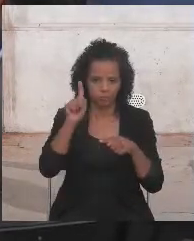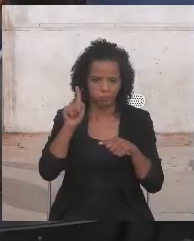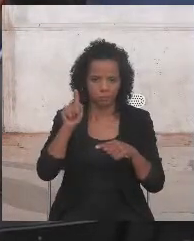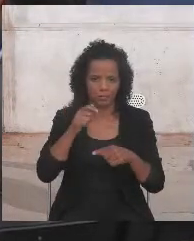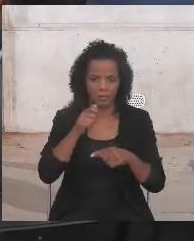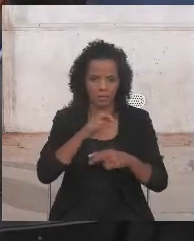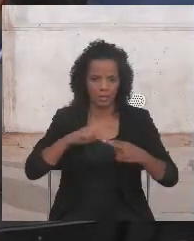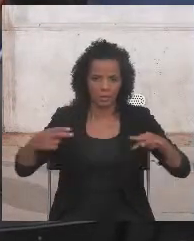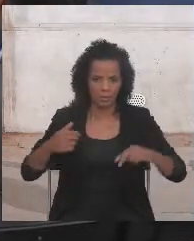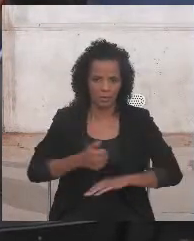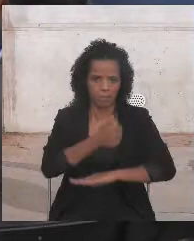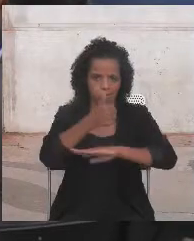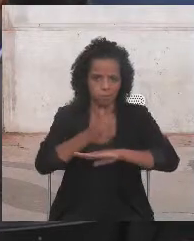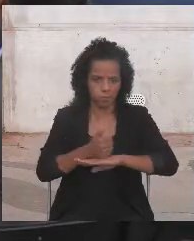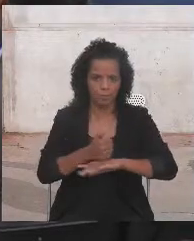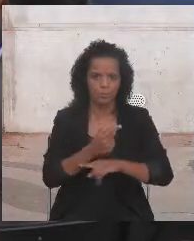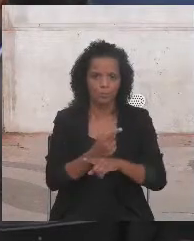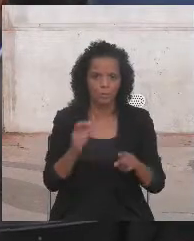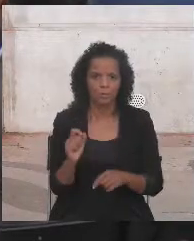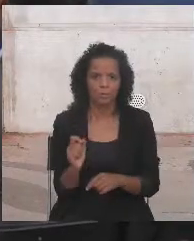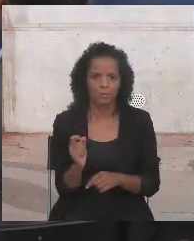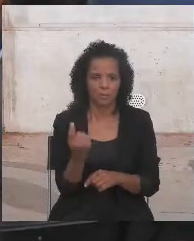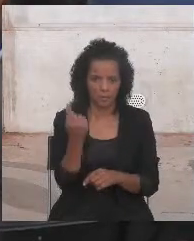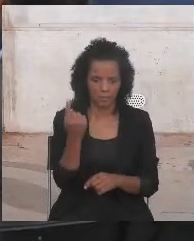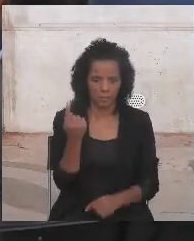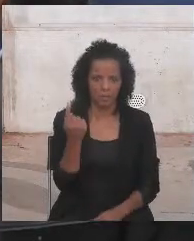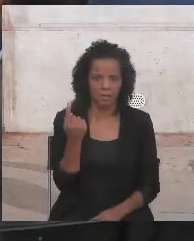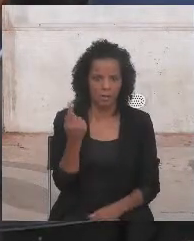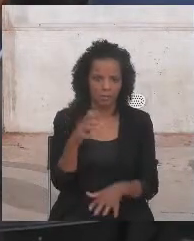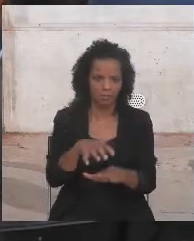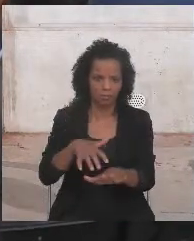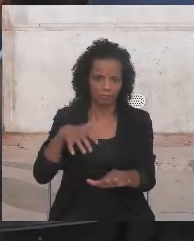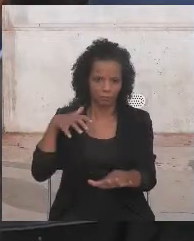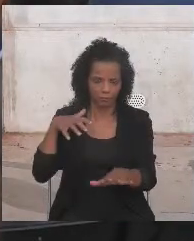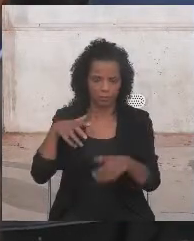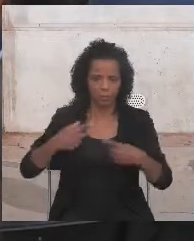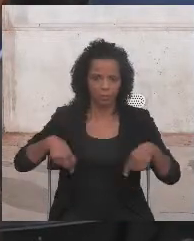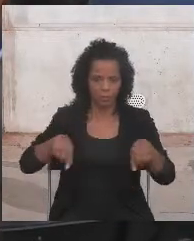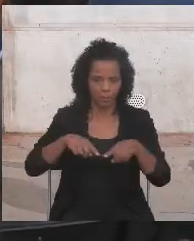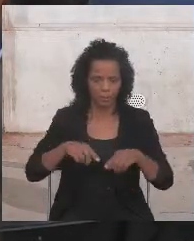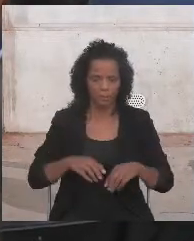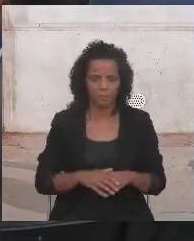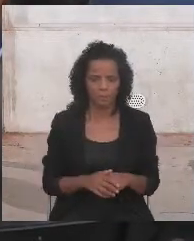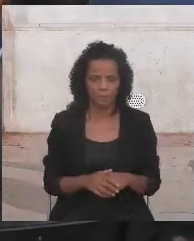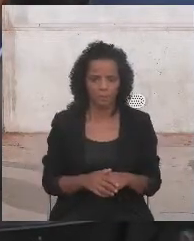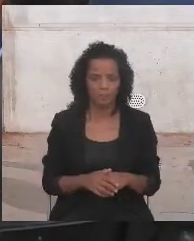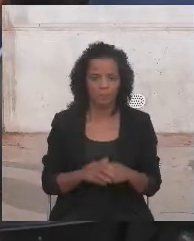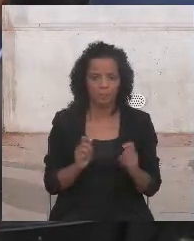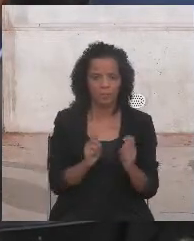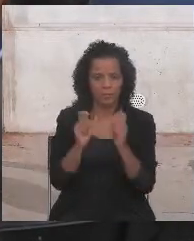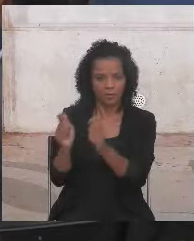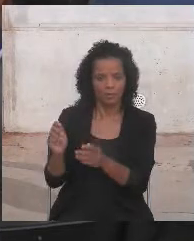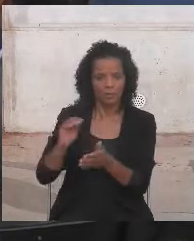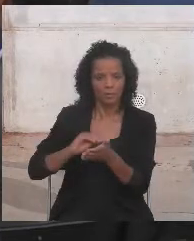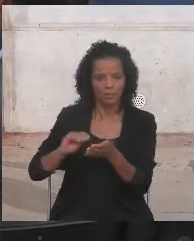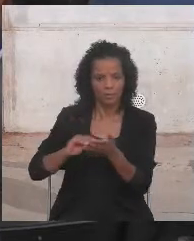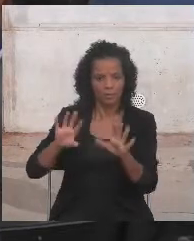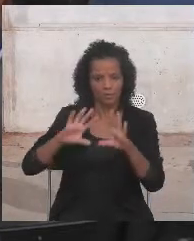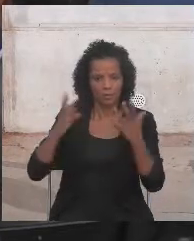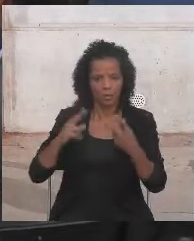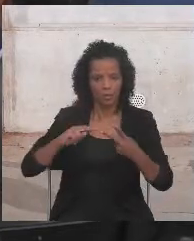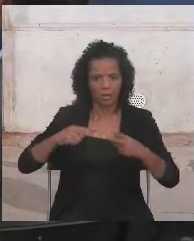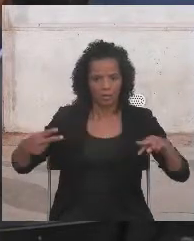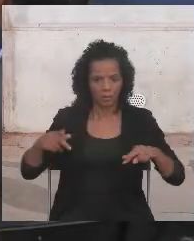Conselho, onde irá decorrer a primeira sessão da Assembleia Municipal. Tem a palavra o secretário-geral da